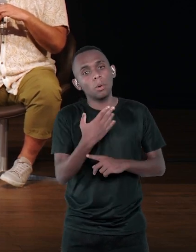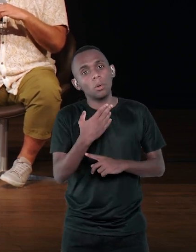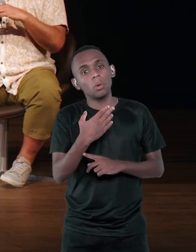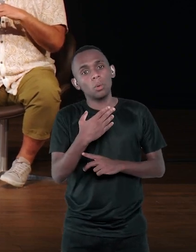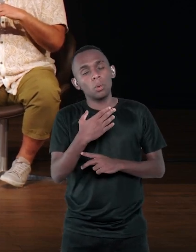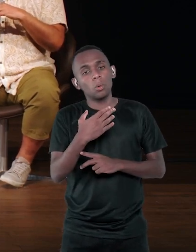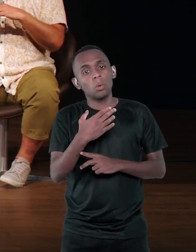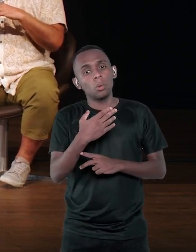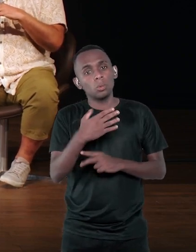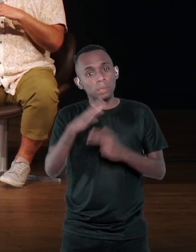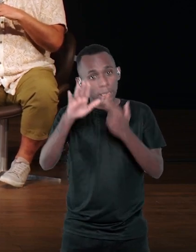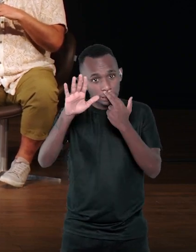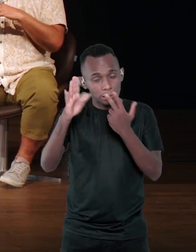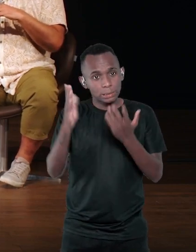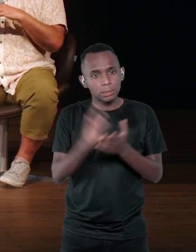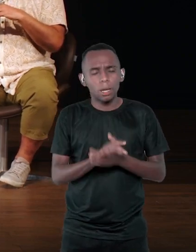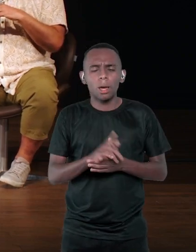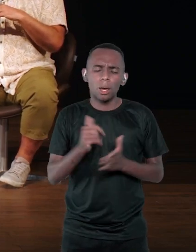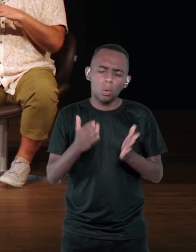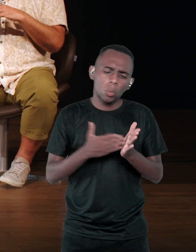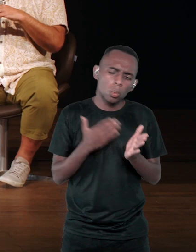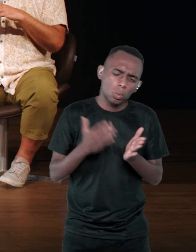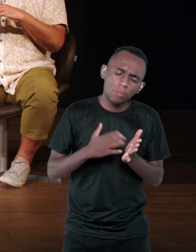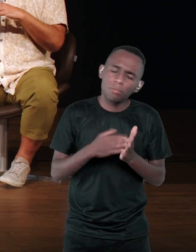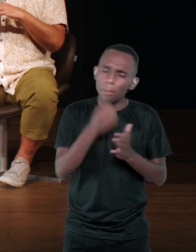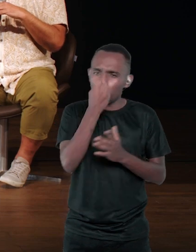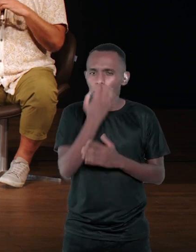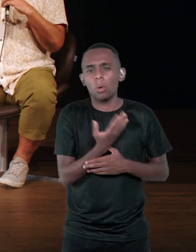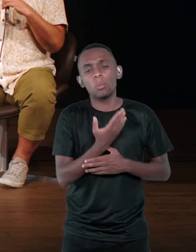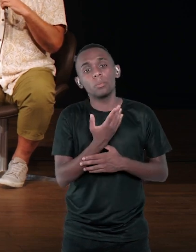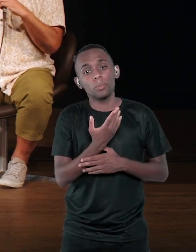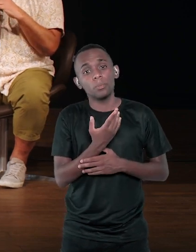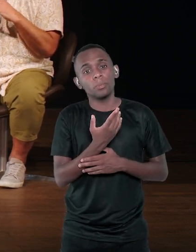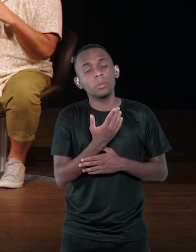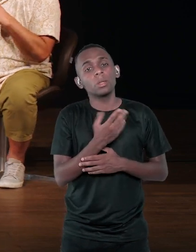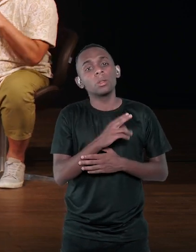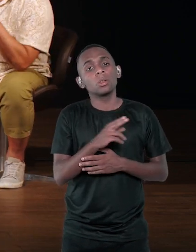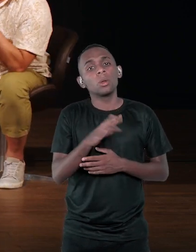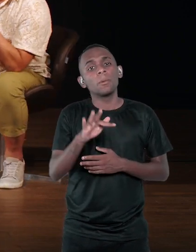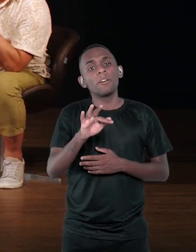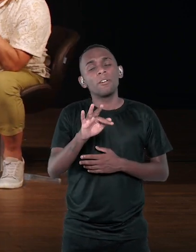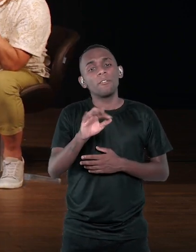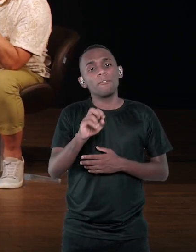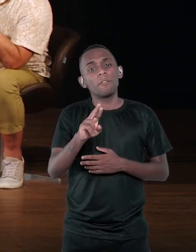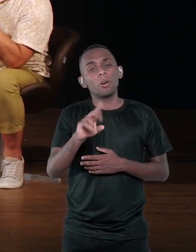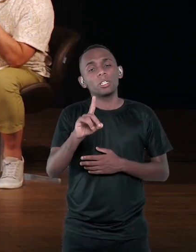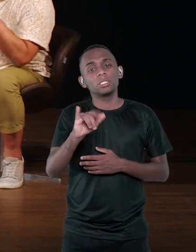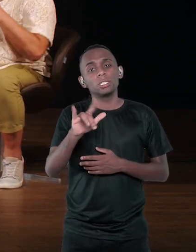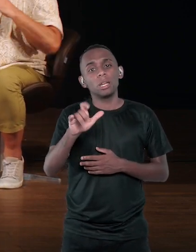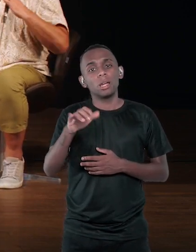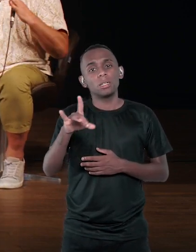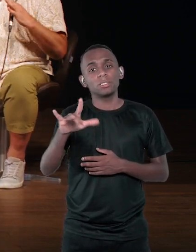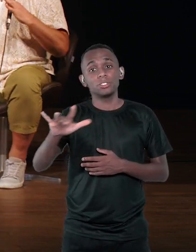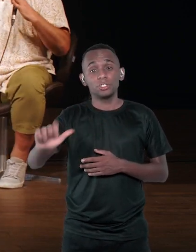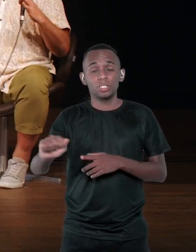livro que é excelente, mas ele já está antigo, chamado Fordlândia, um livro que se passa no Brasil,